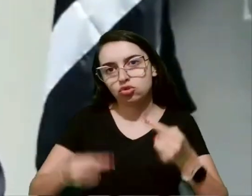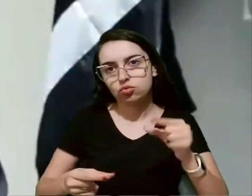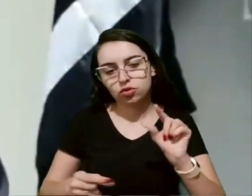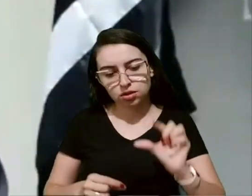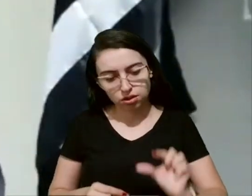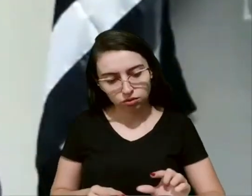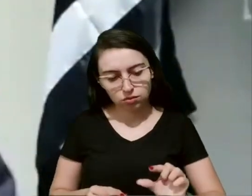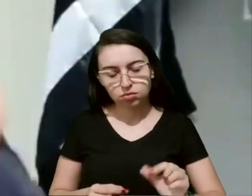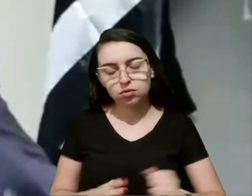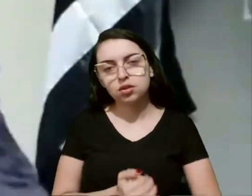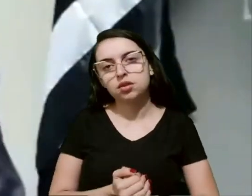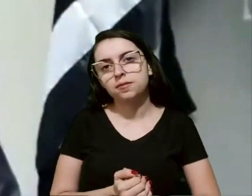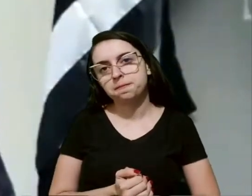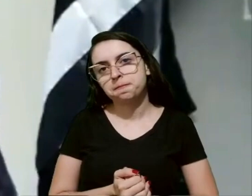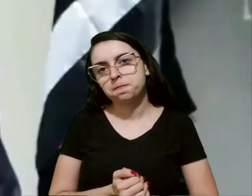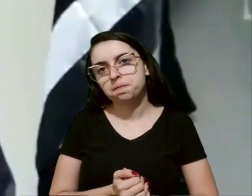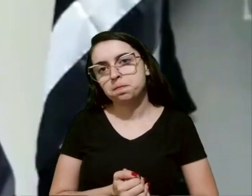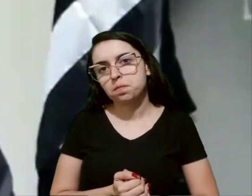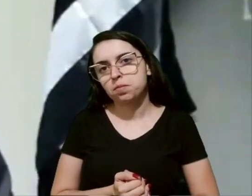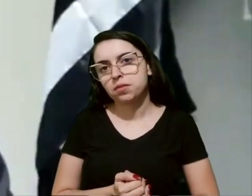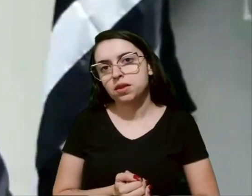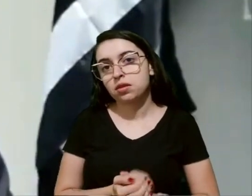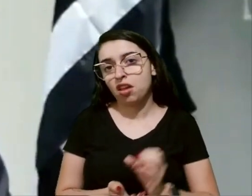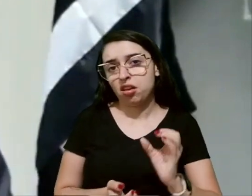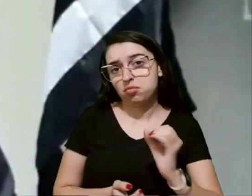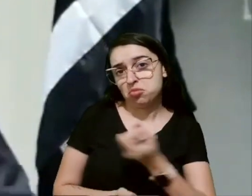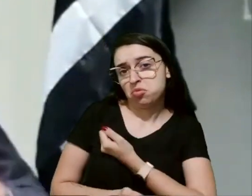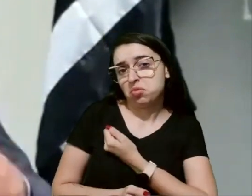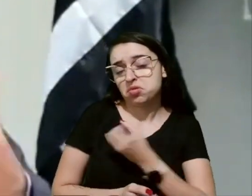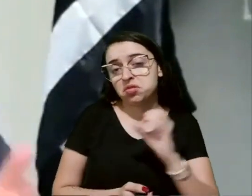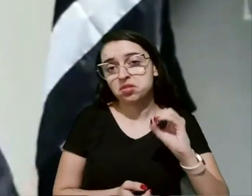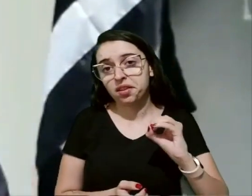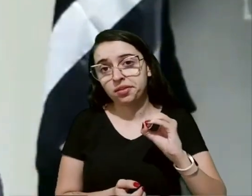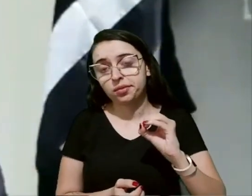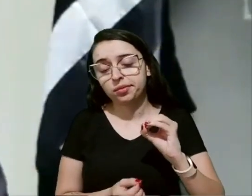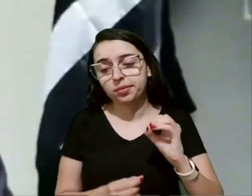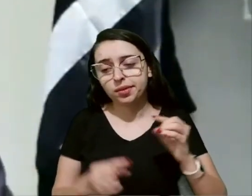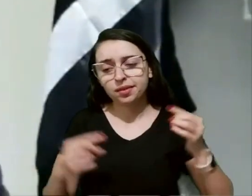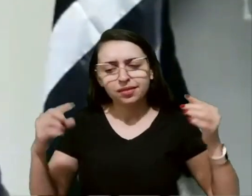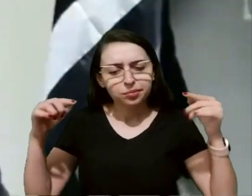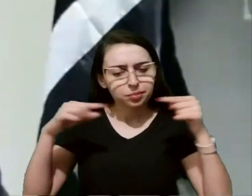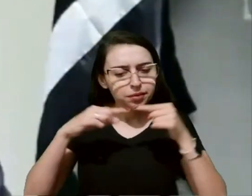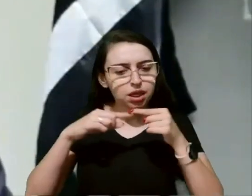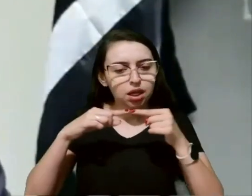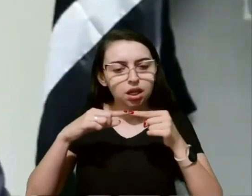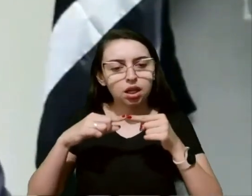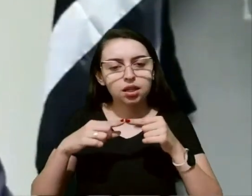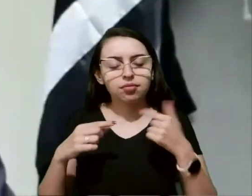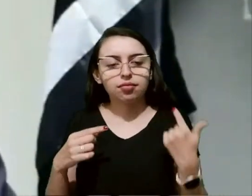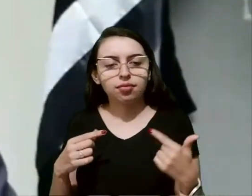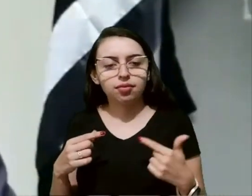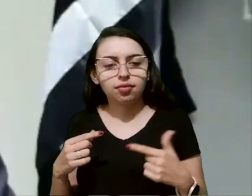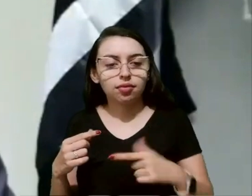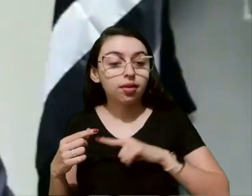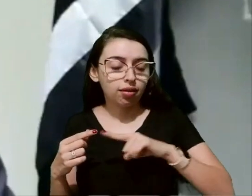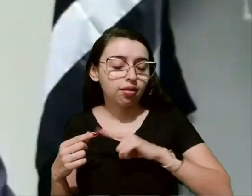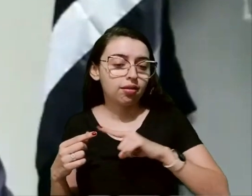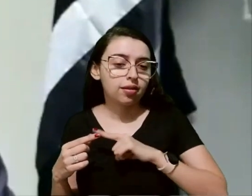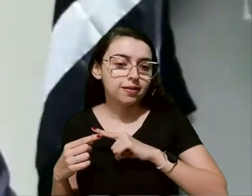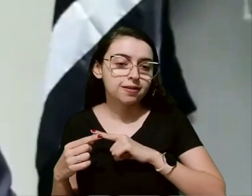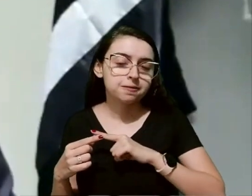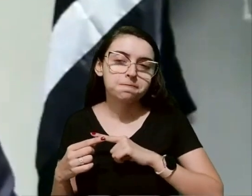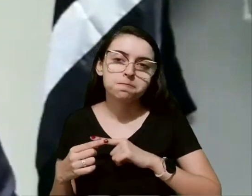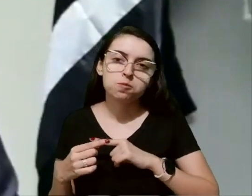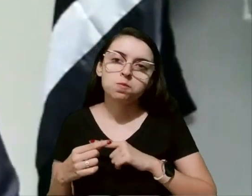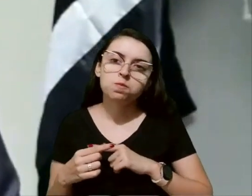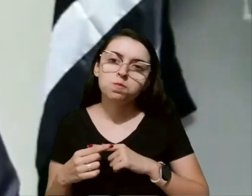disputas cai. O N, número de disputas, ela começa a tender a zero. Então, no limite, nós teríamos o